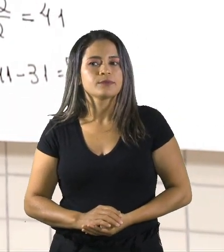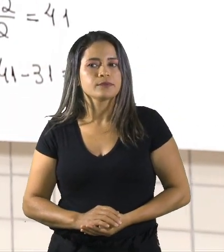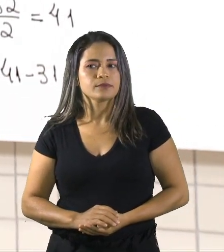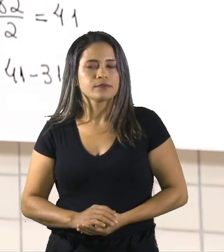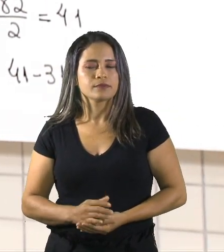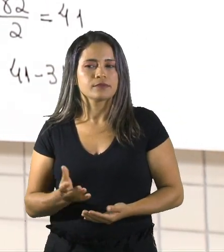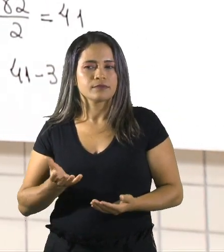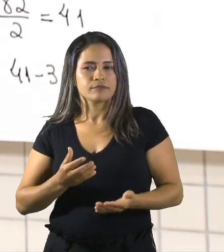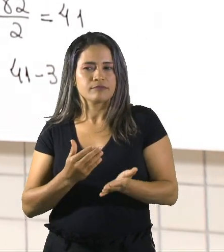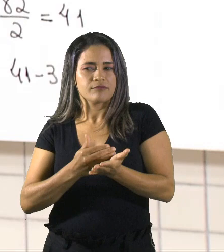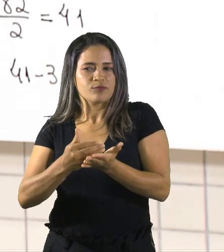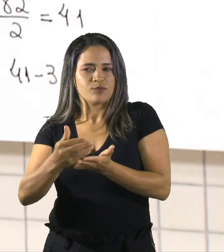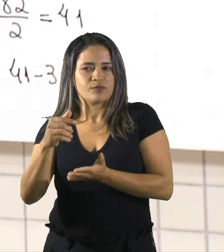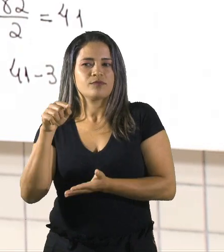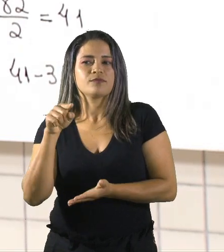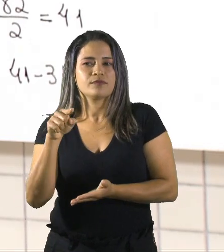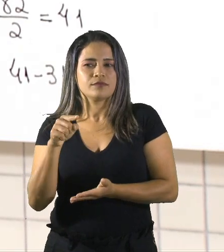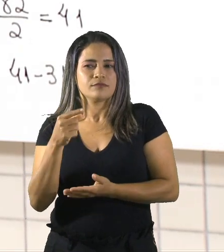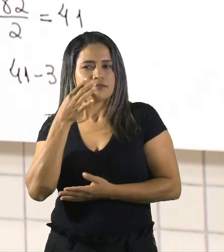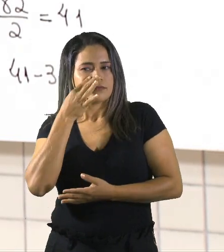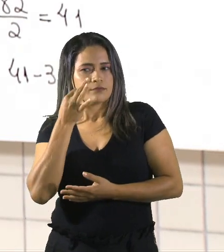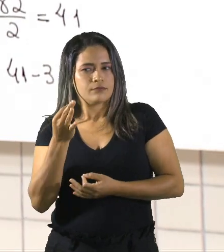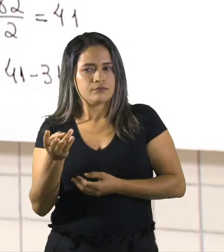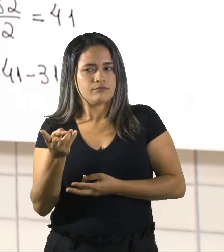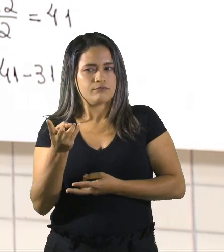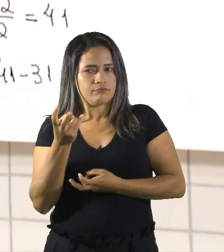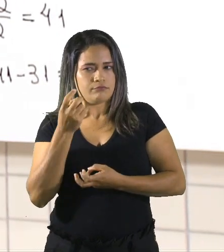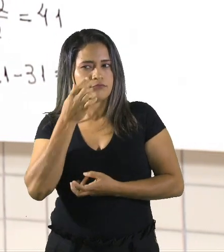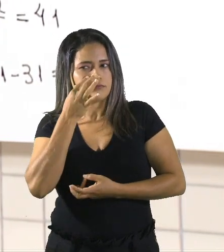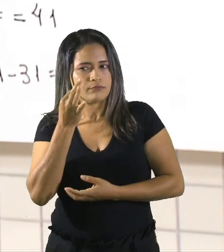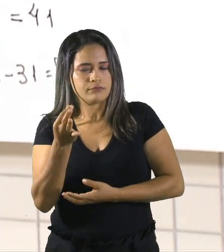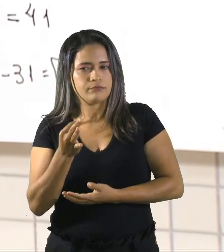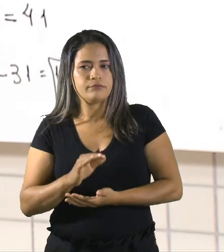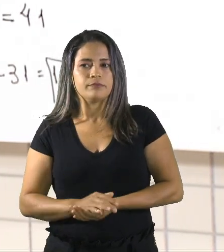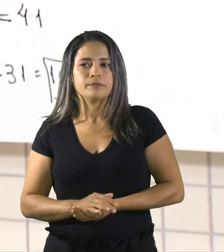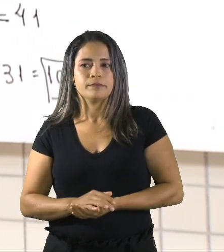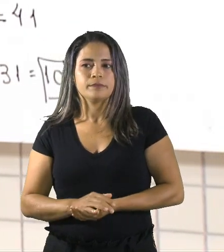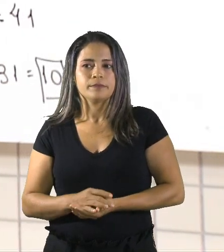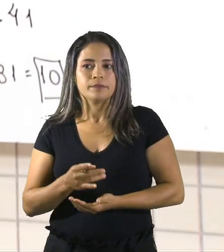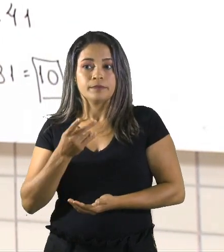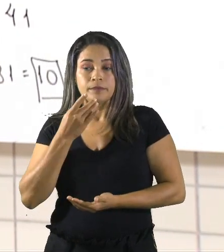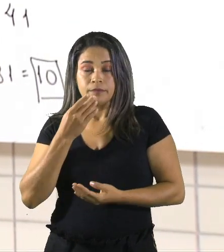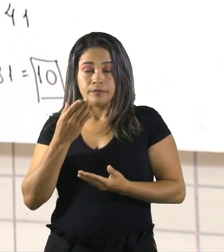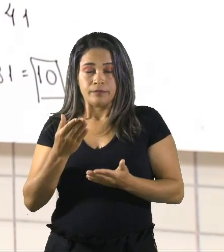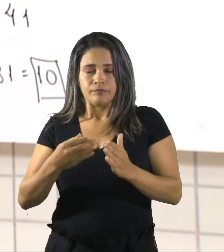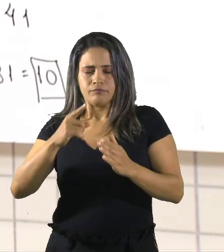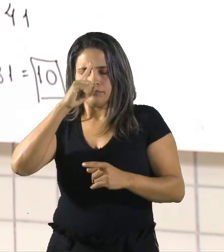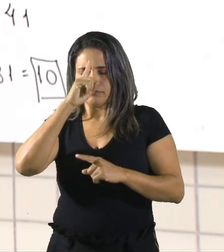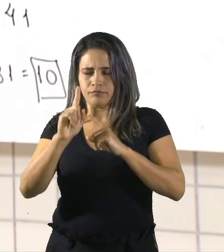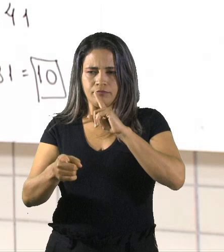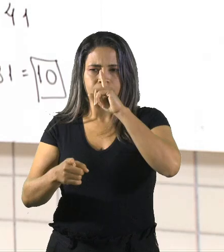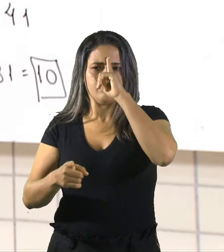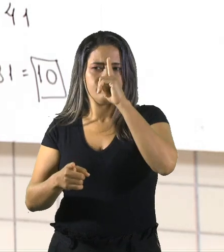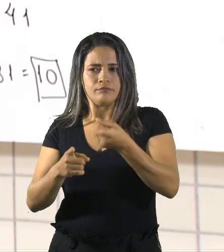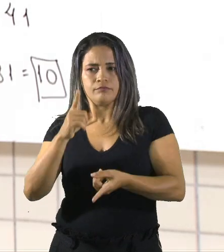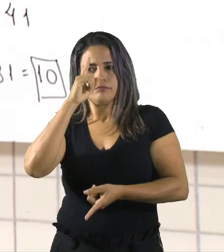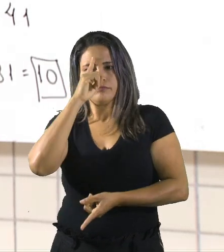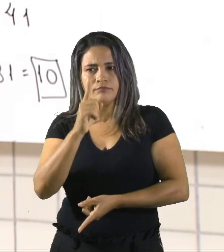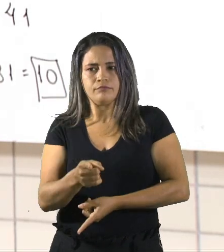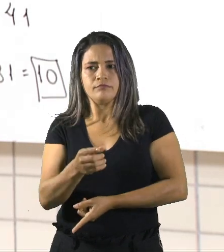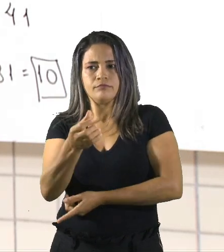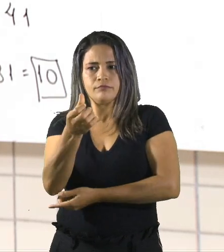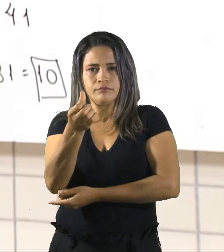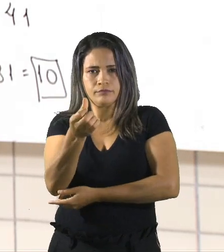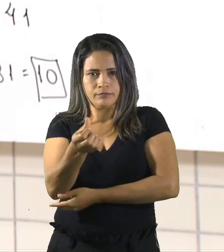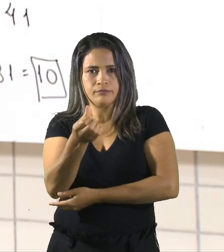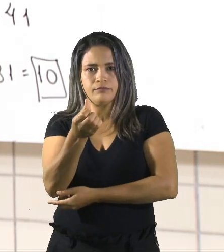quero conversar com você o seguinte. Chamar a atenção de vocês para o seguinte. Você viu que eu dei 6 comandos. Vocês devem estar vendo aí